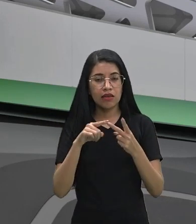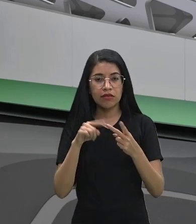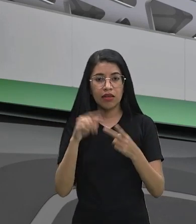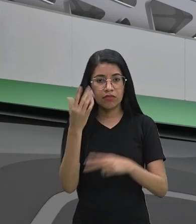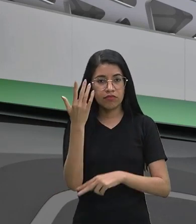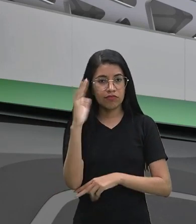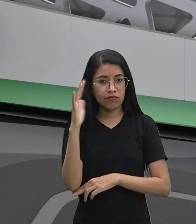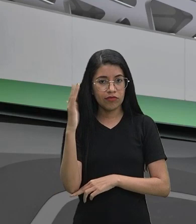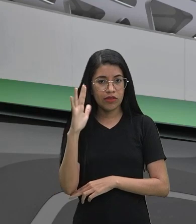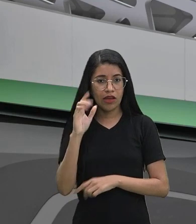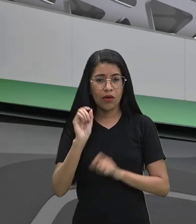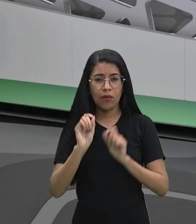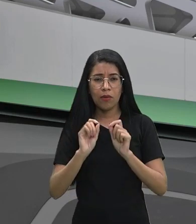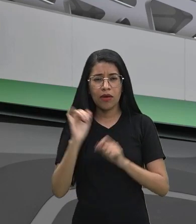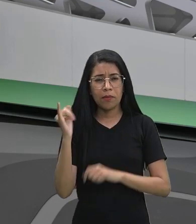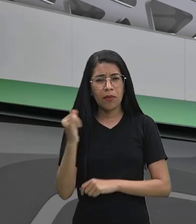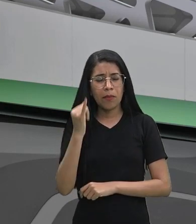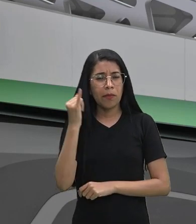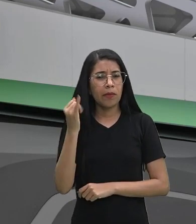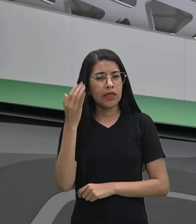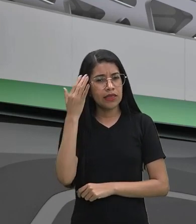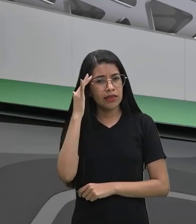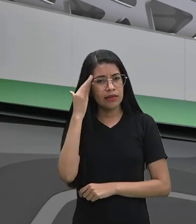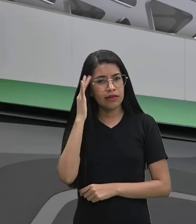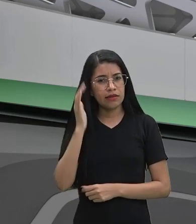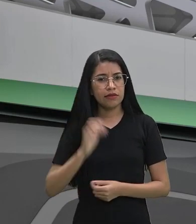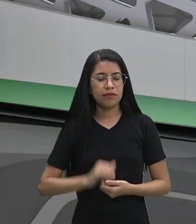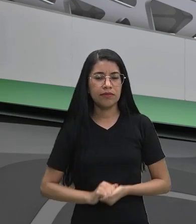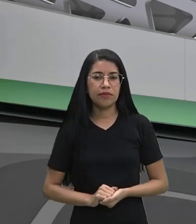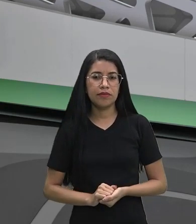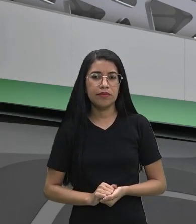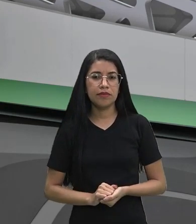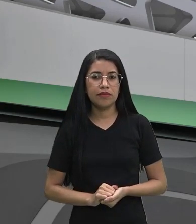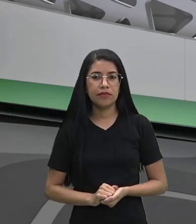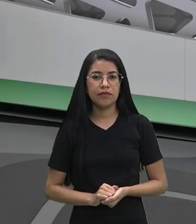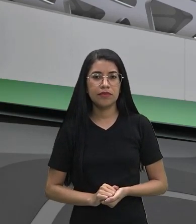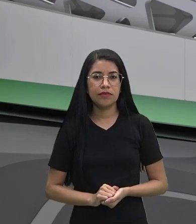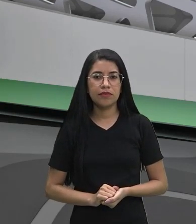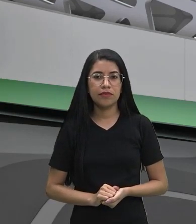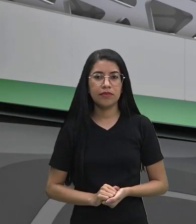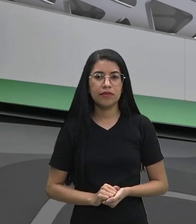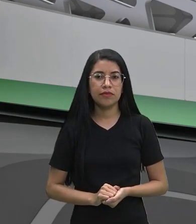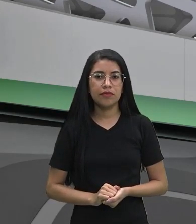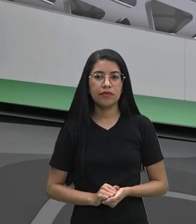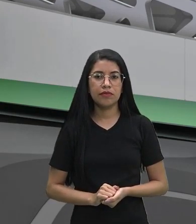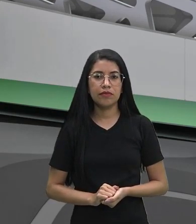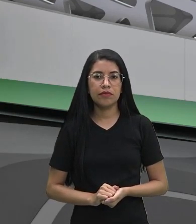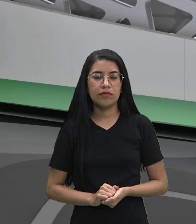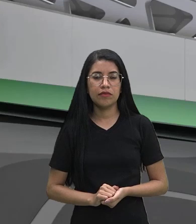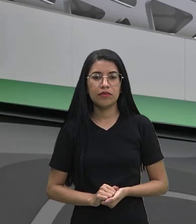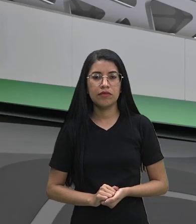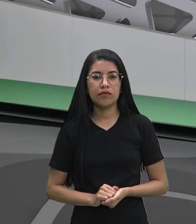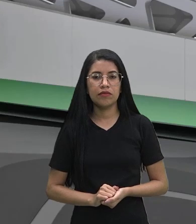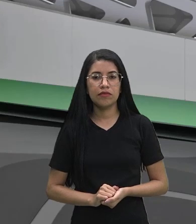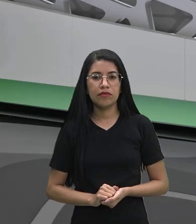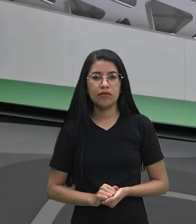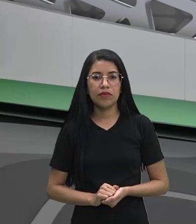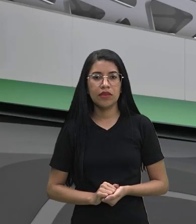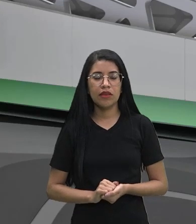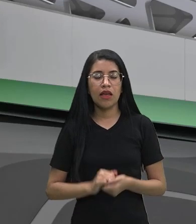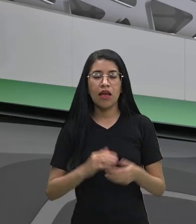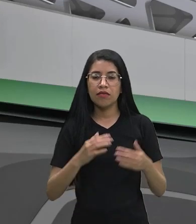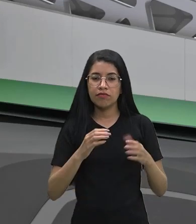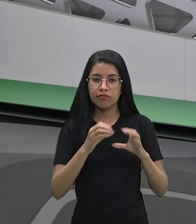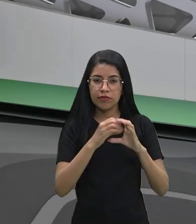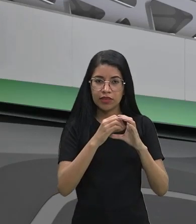vegetal. O que é importante a gente notar da célula animal e